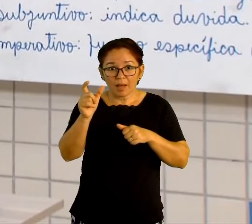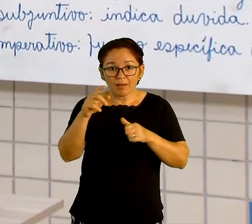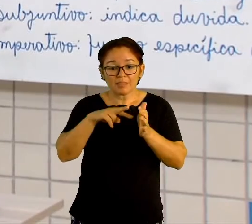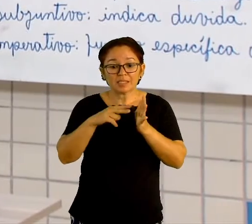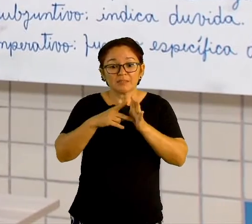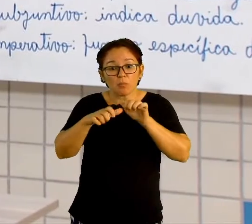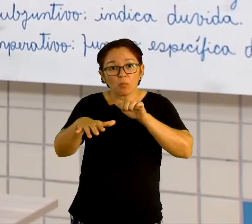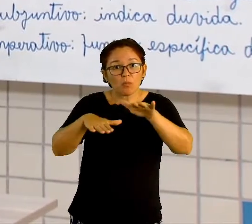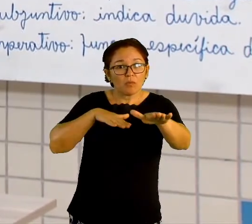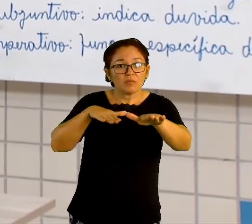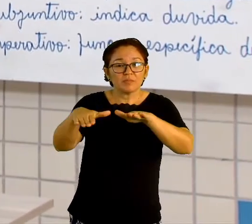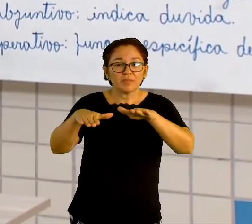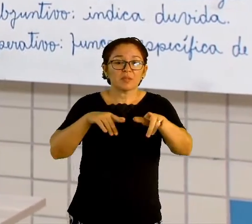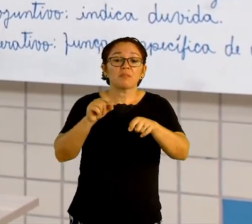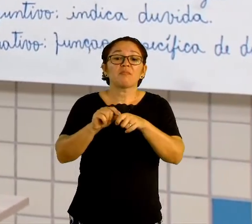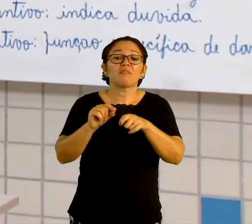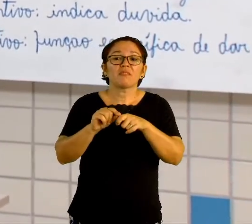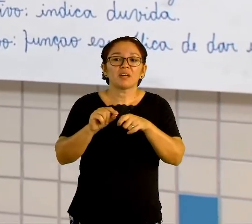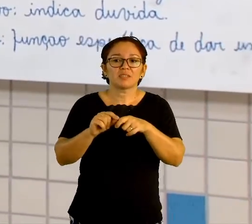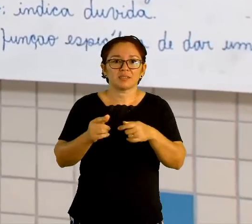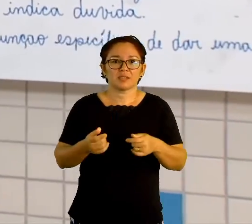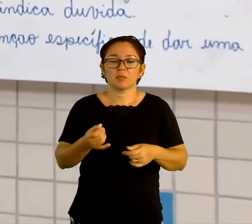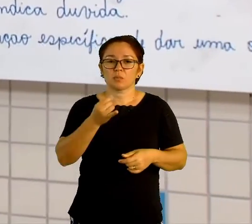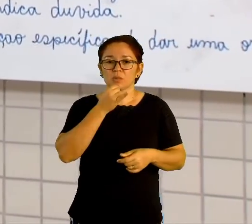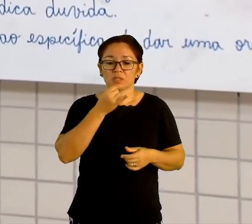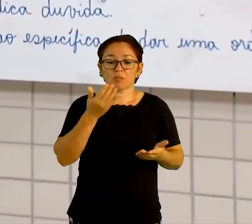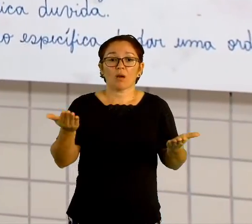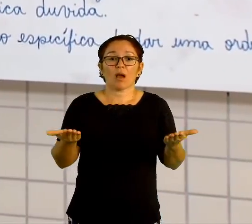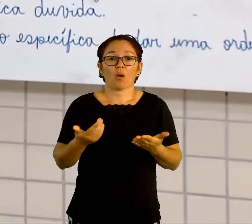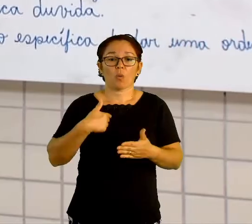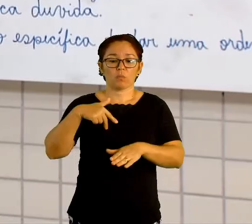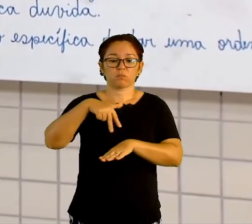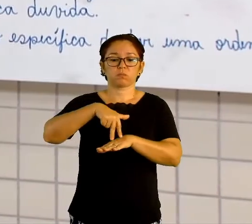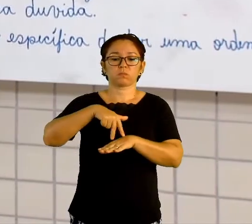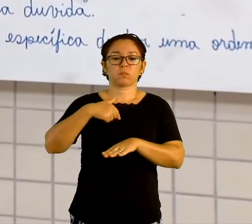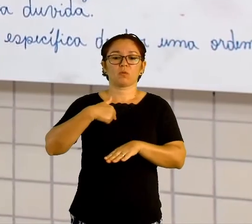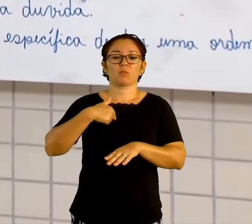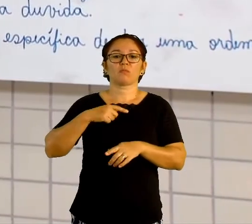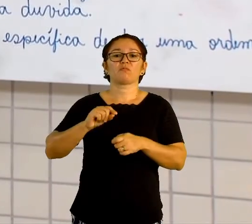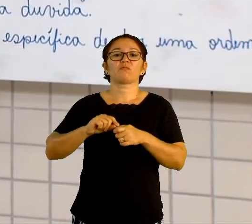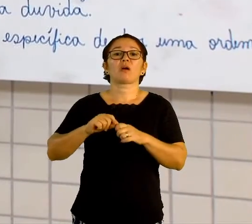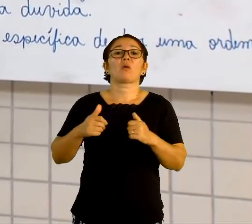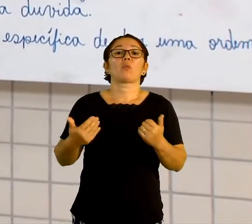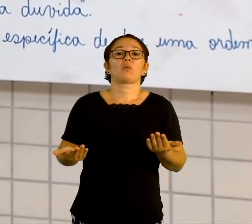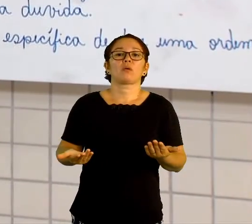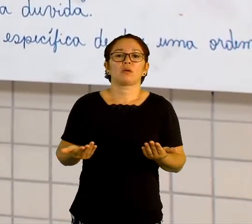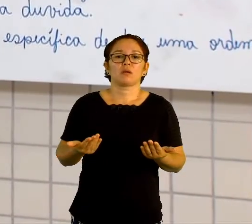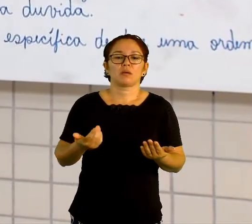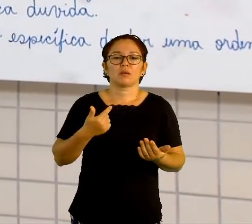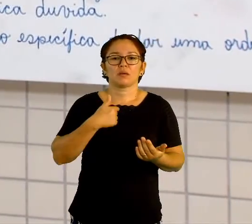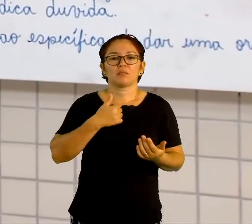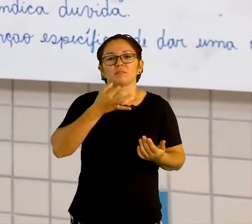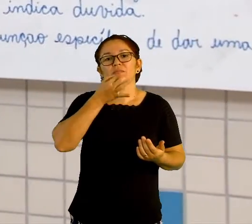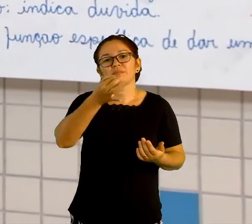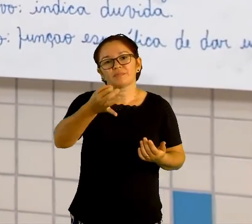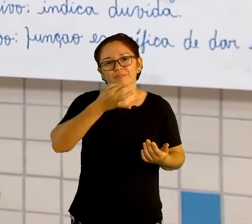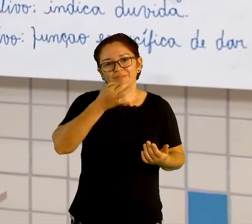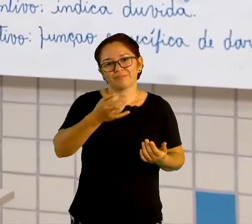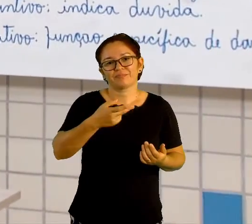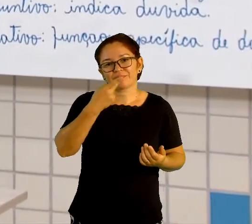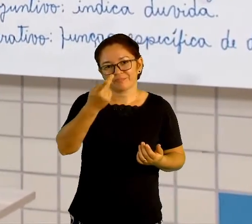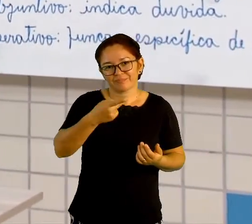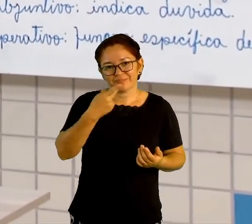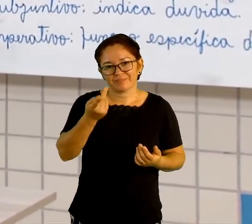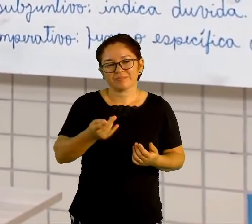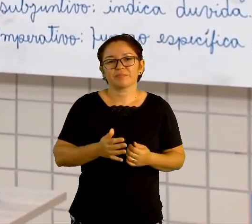coisa. O que eu estou fazendo aqui? Eu estou falando. Então, essa palavra falar, ela é